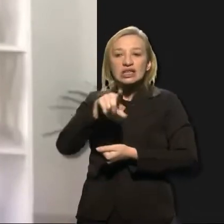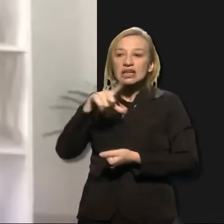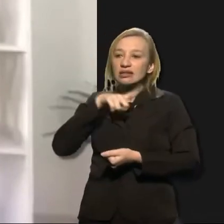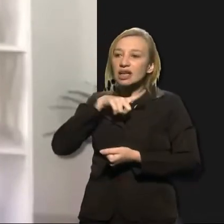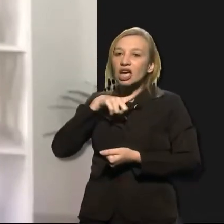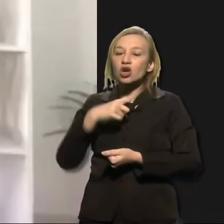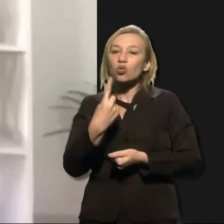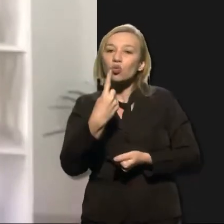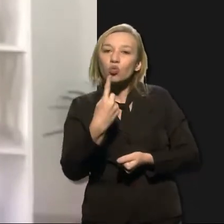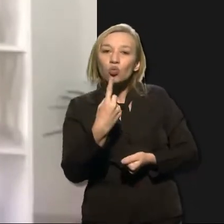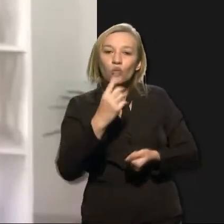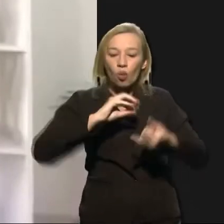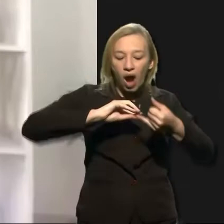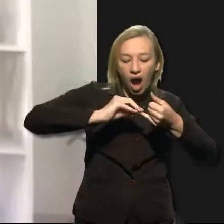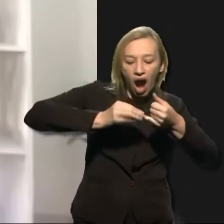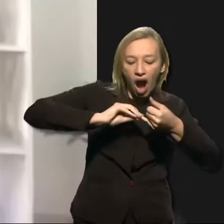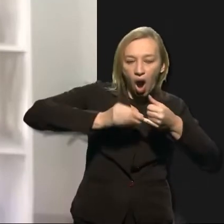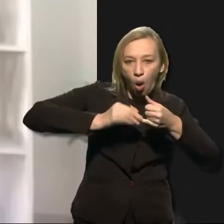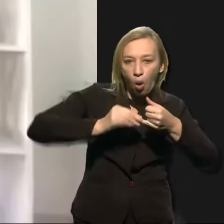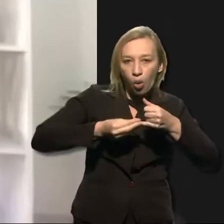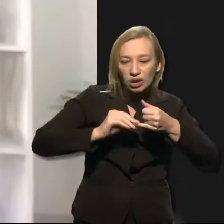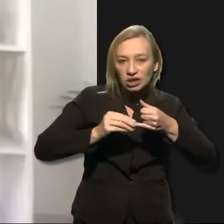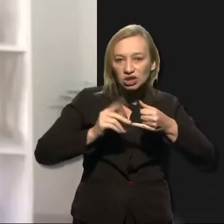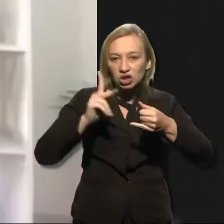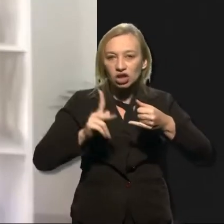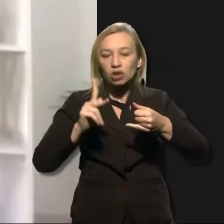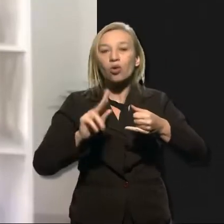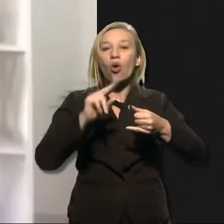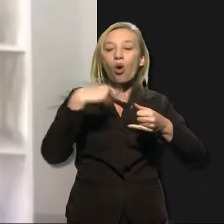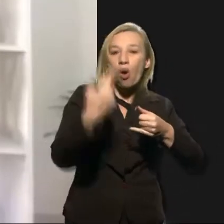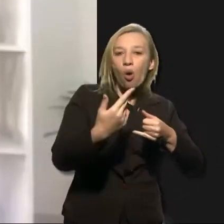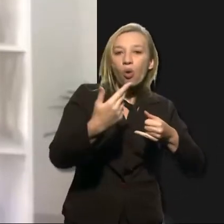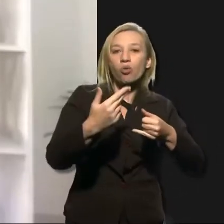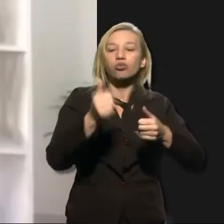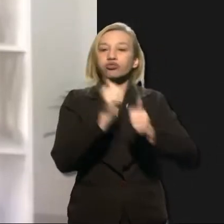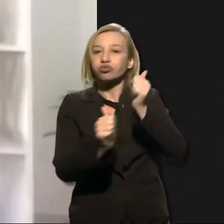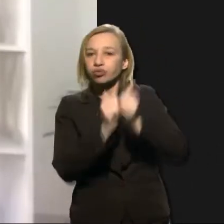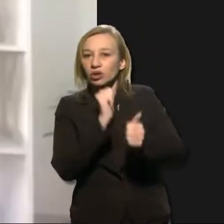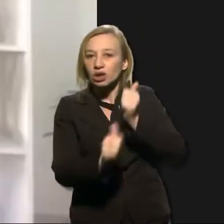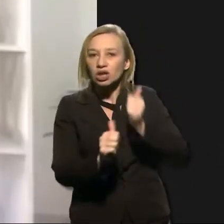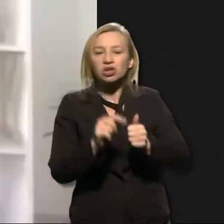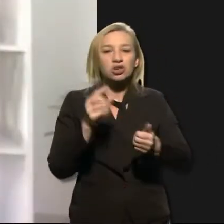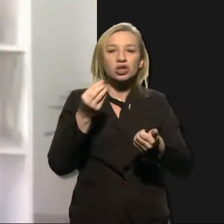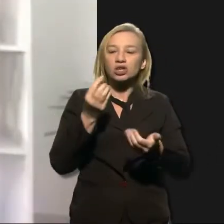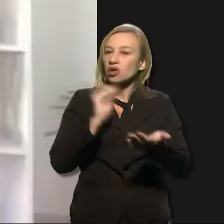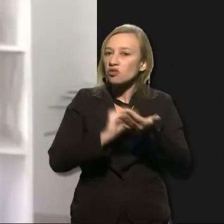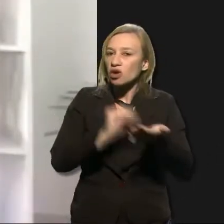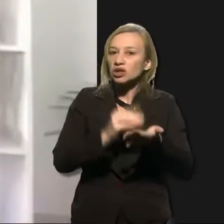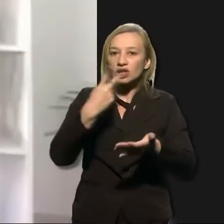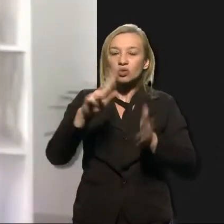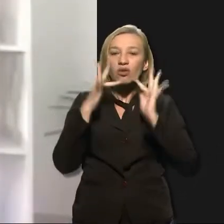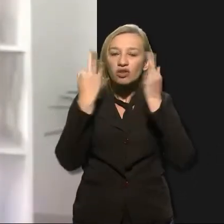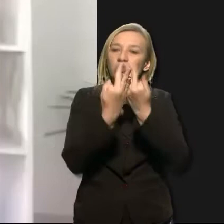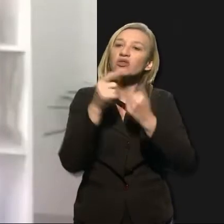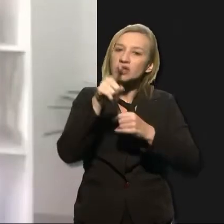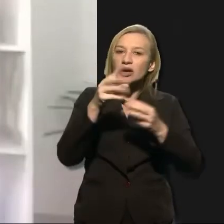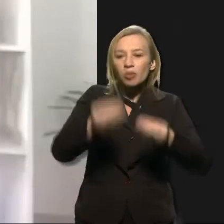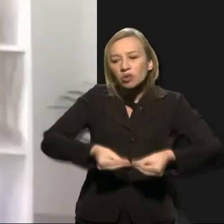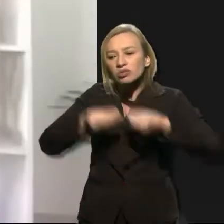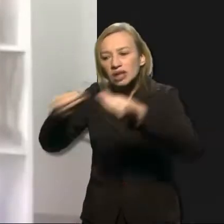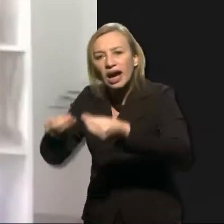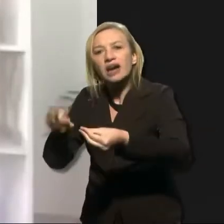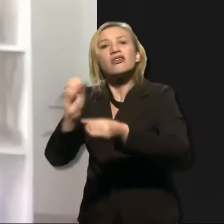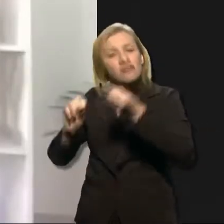lugar nesse mundo. Então, se você tem 1 quilo de arroz, 1 quilo de feijão, que não faria falta para